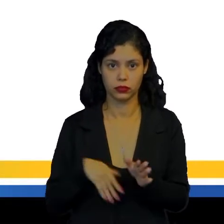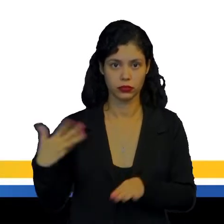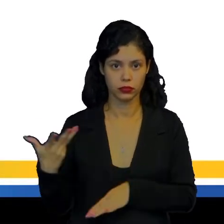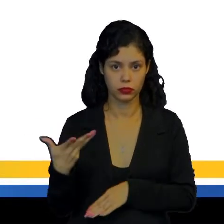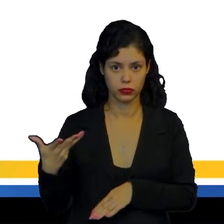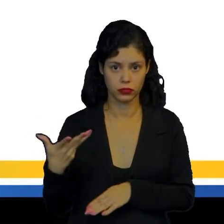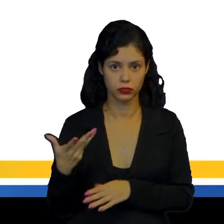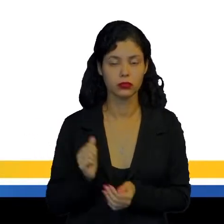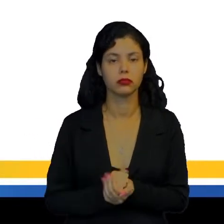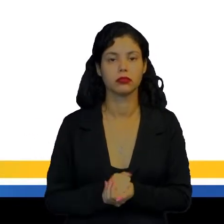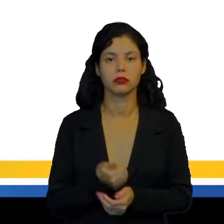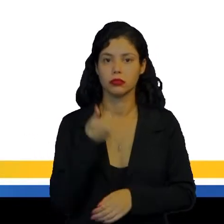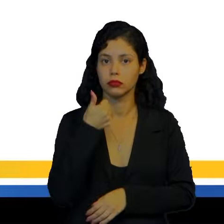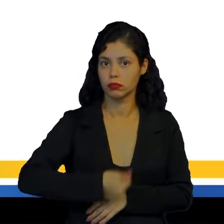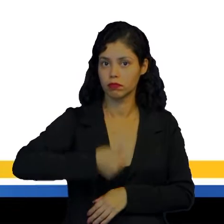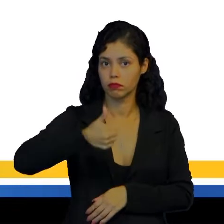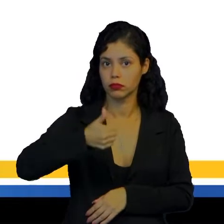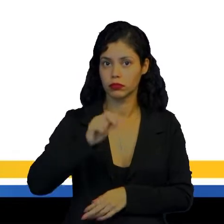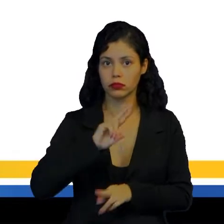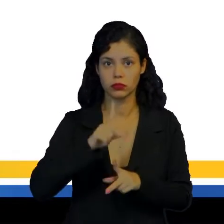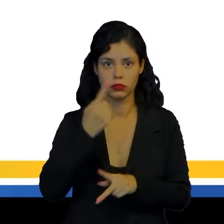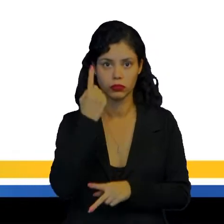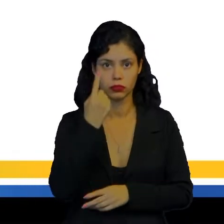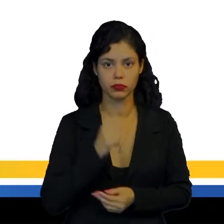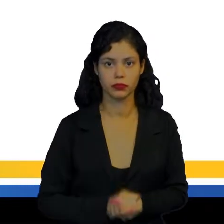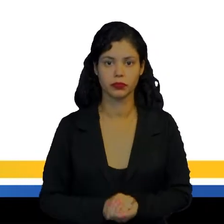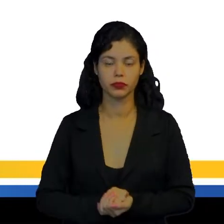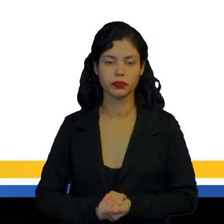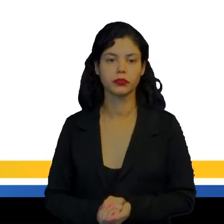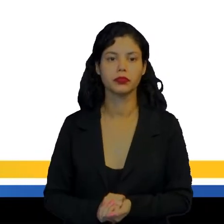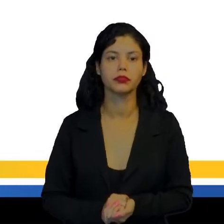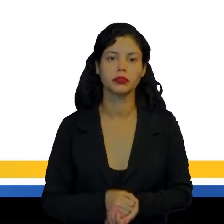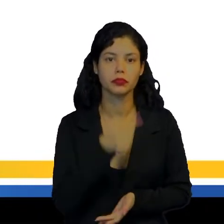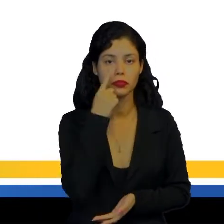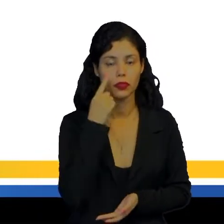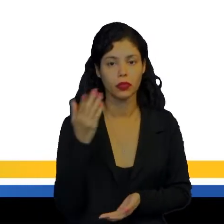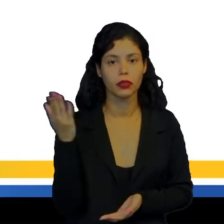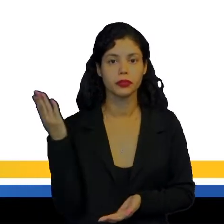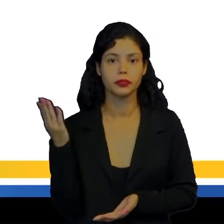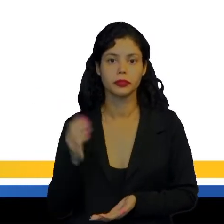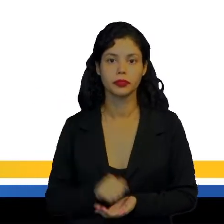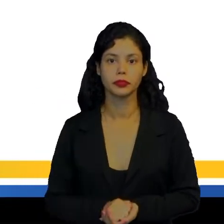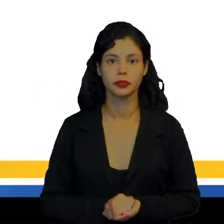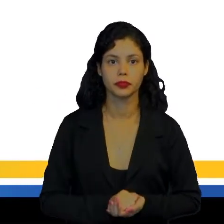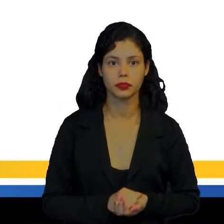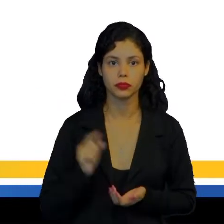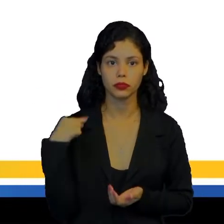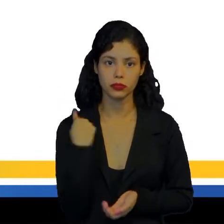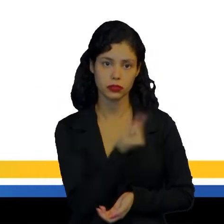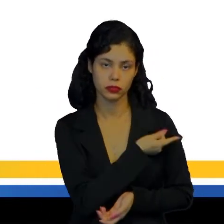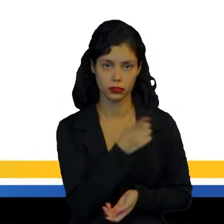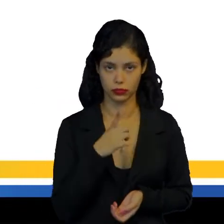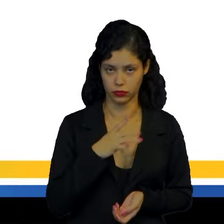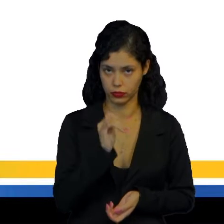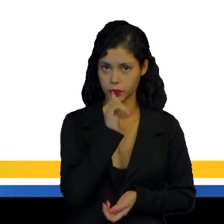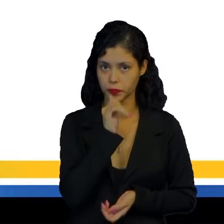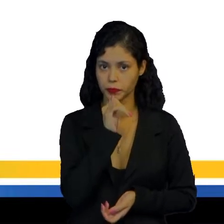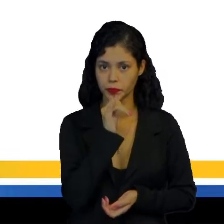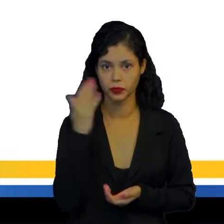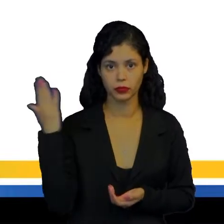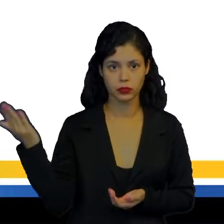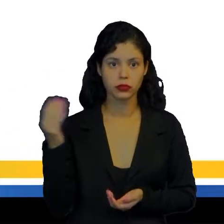base, positivas diferente de 1. Então, olha aí, nós temos esses exemplos